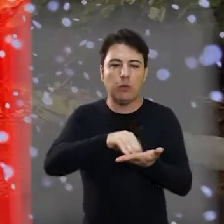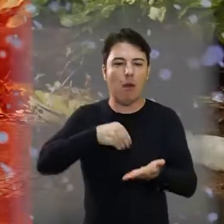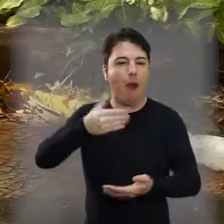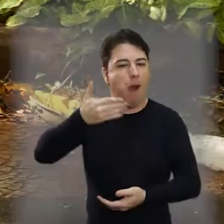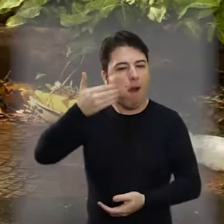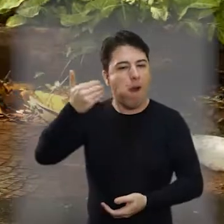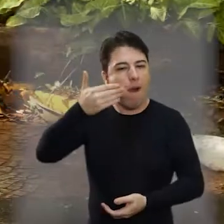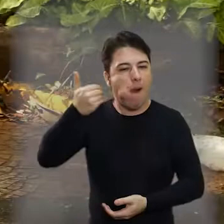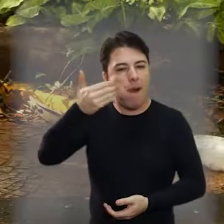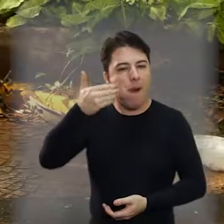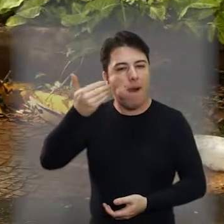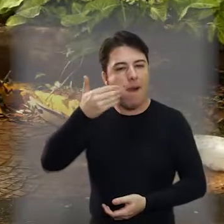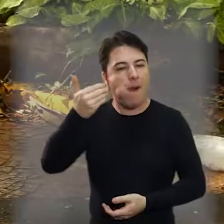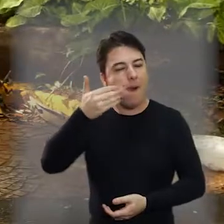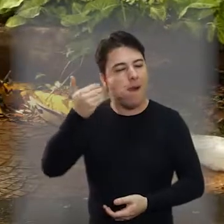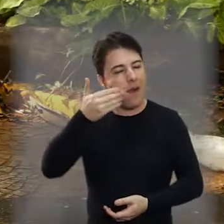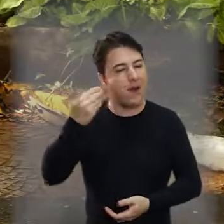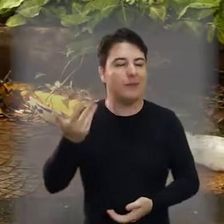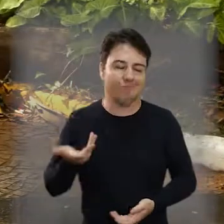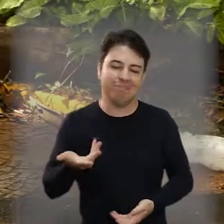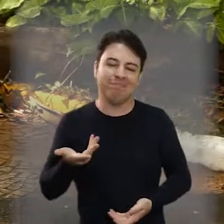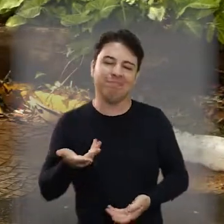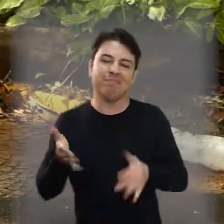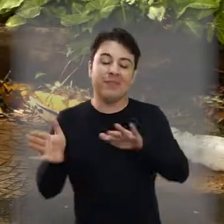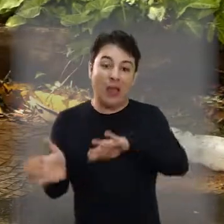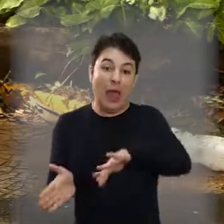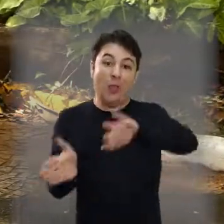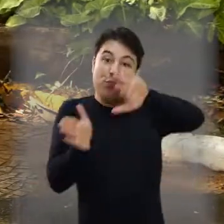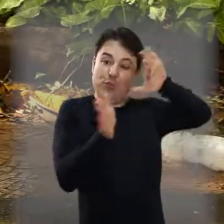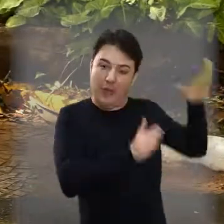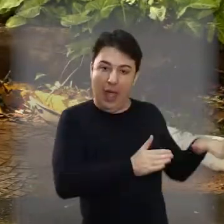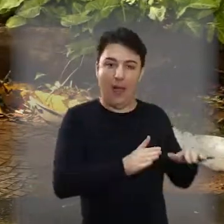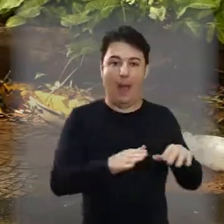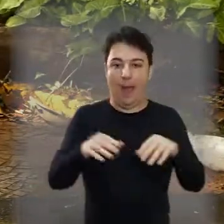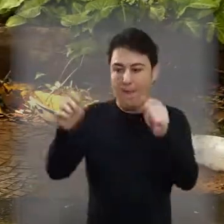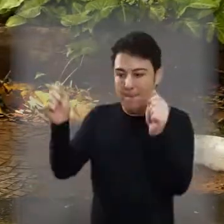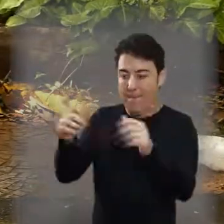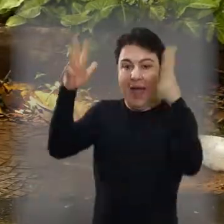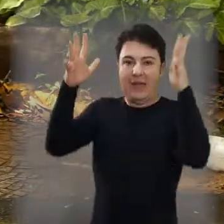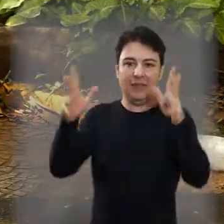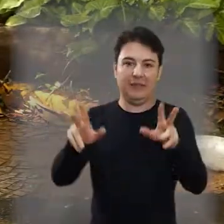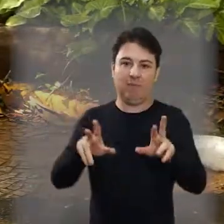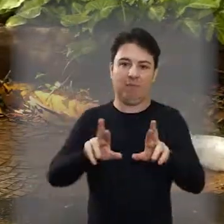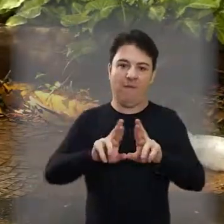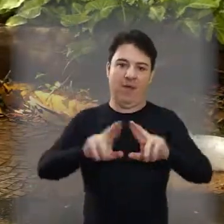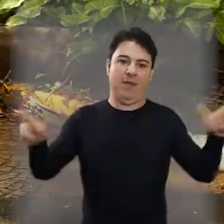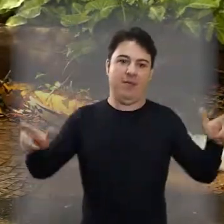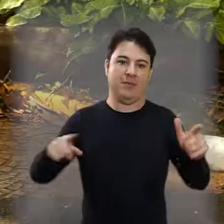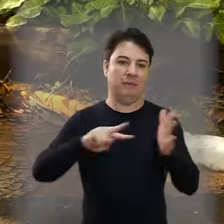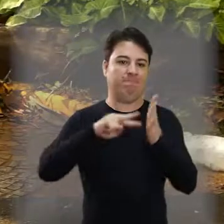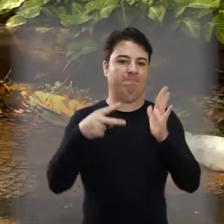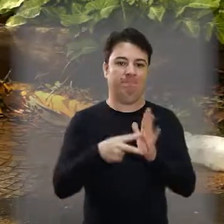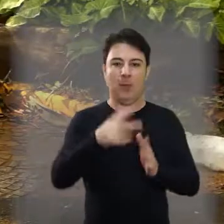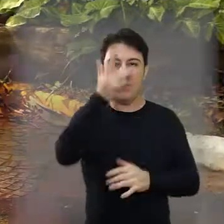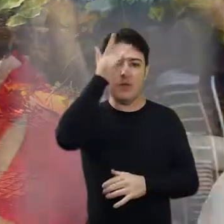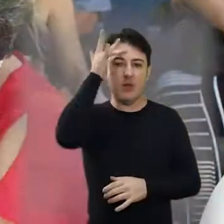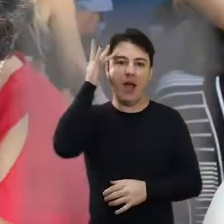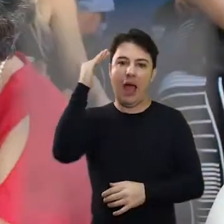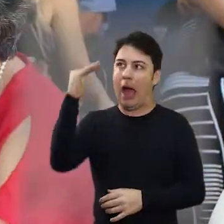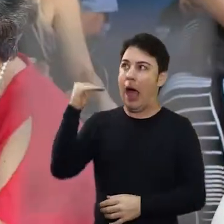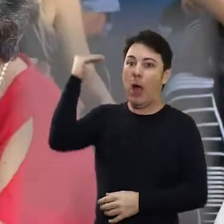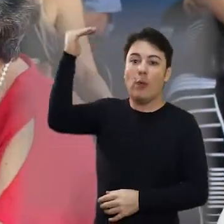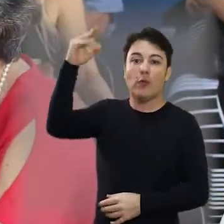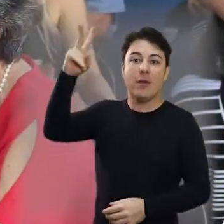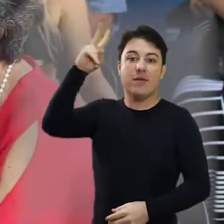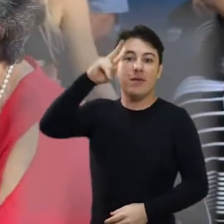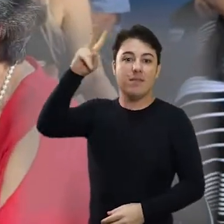passa consumindo da mágica de fato. E a mágica é muito mais que isso. A mágica é